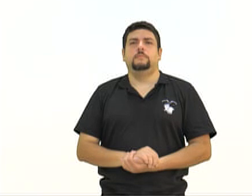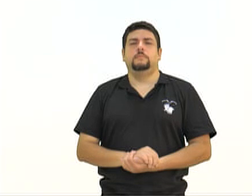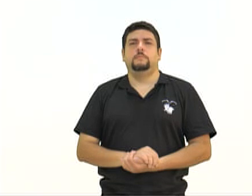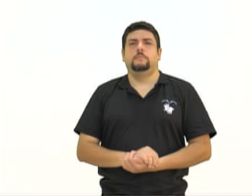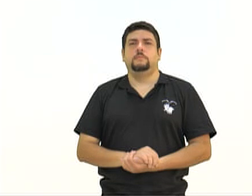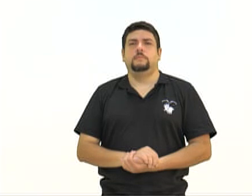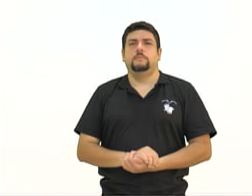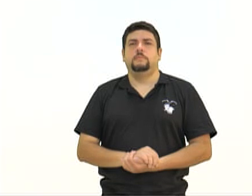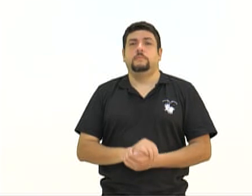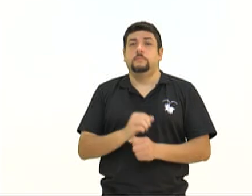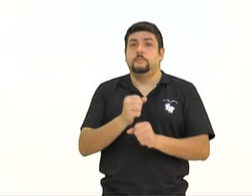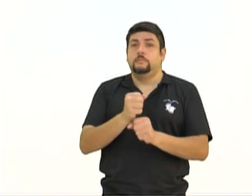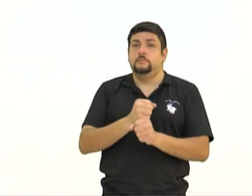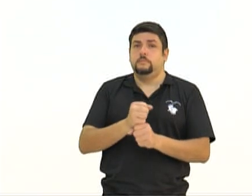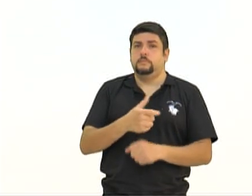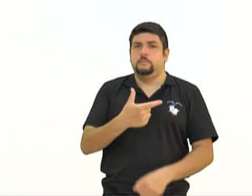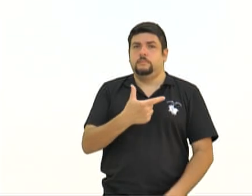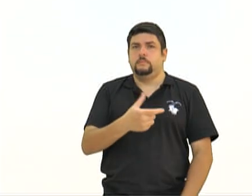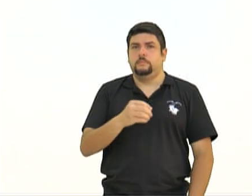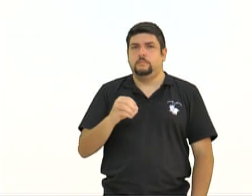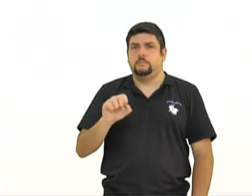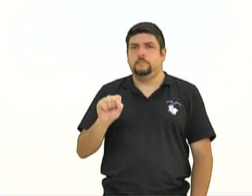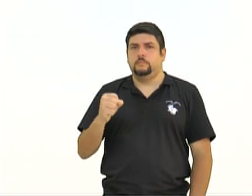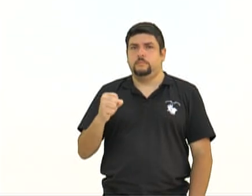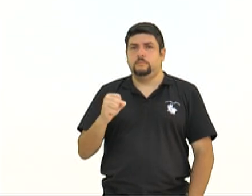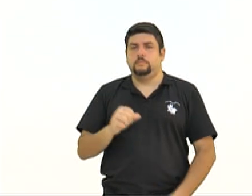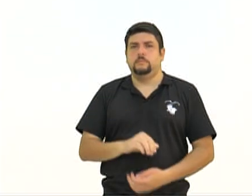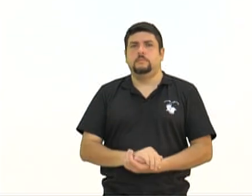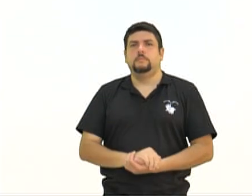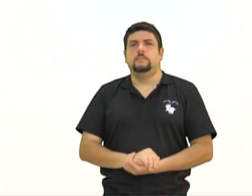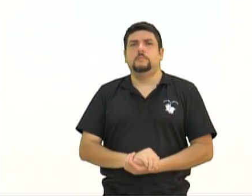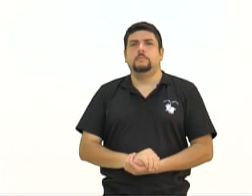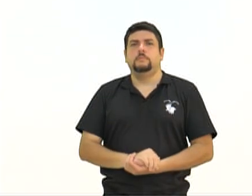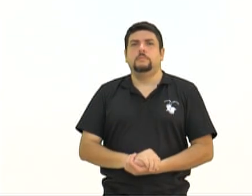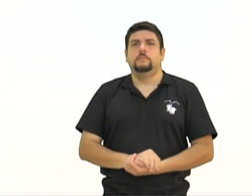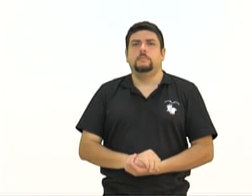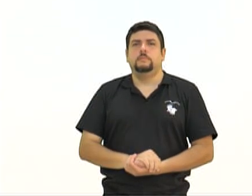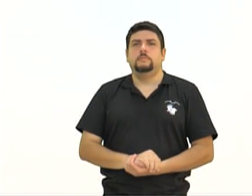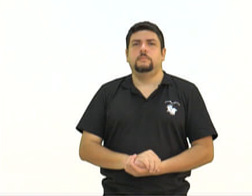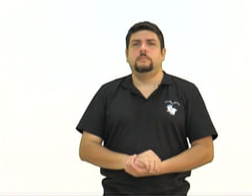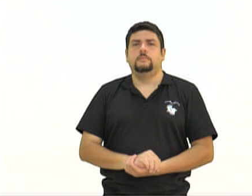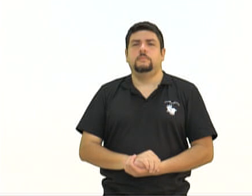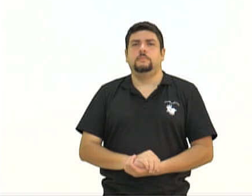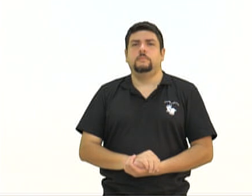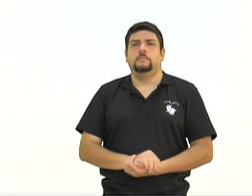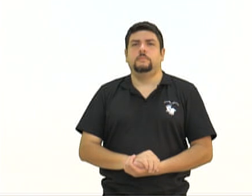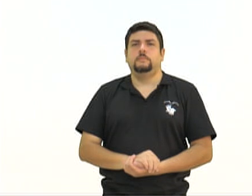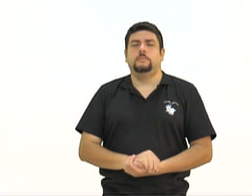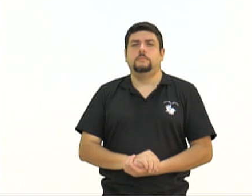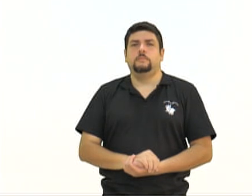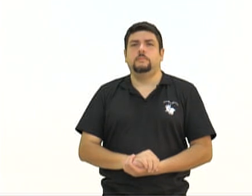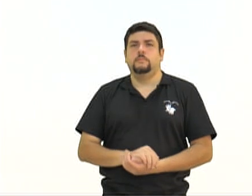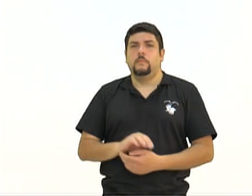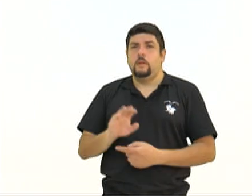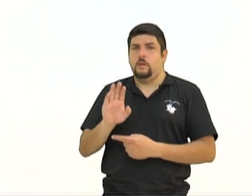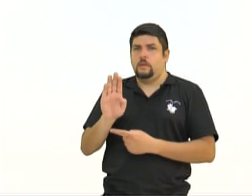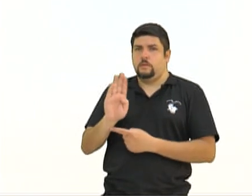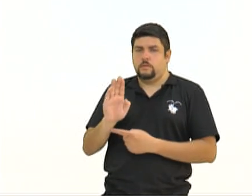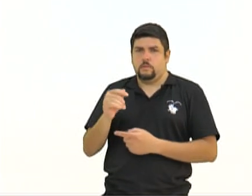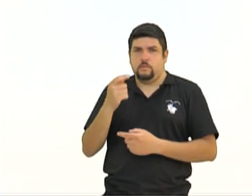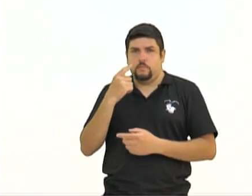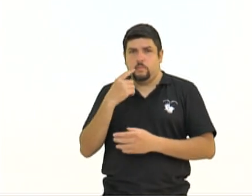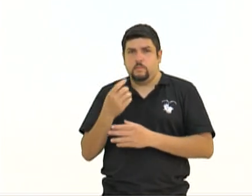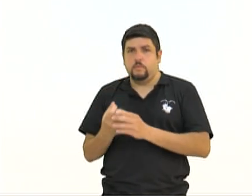2008, em 2008, Beyoncé released the song If I Were a Boy. A Beyoncé lançou